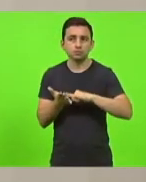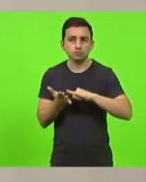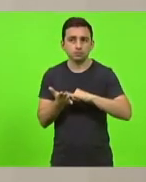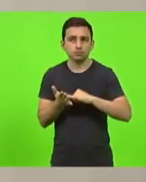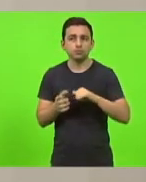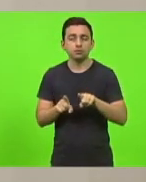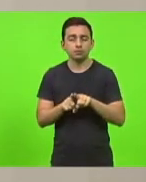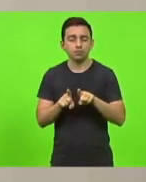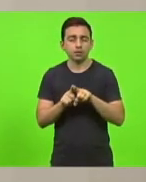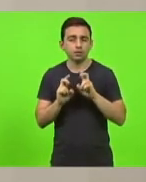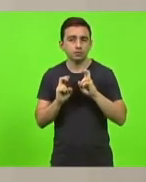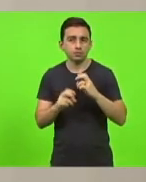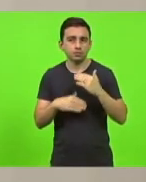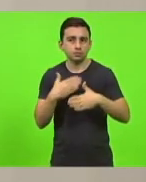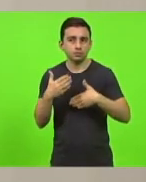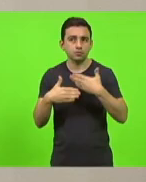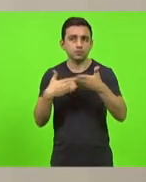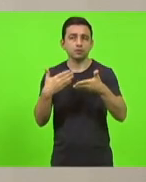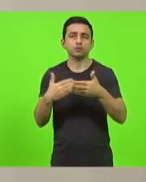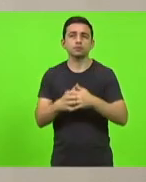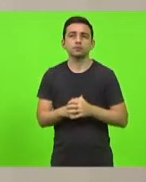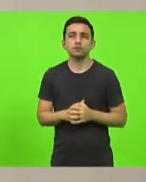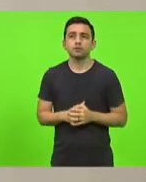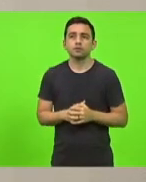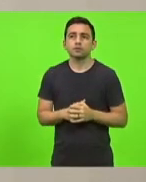Transportes e Desenvolvimento Urbano. Em discussão.